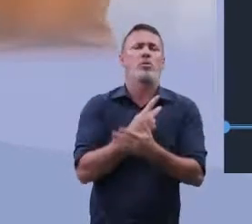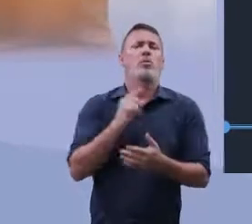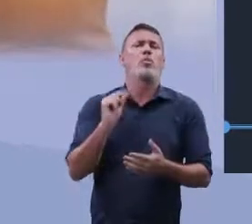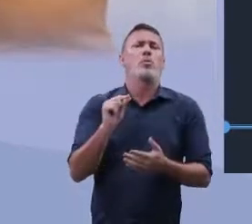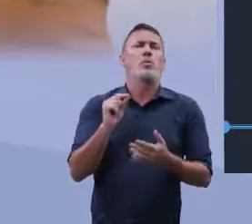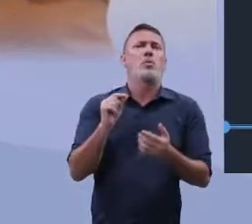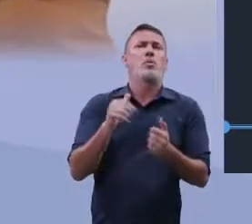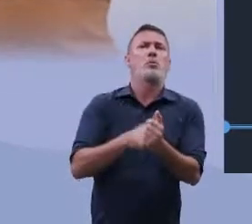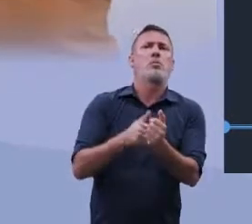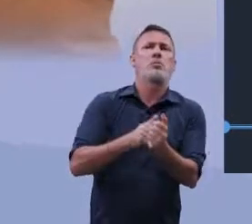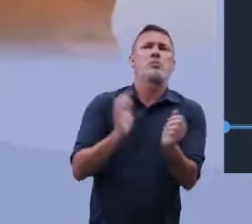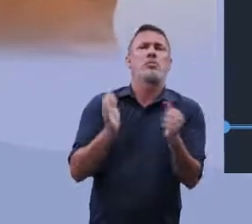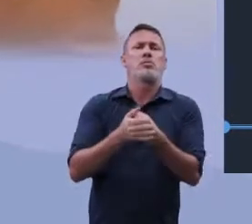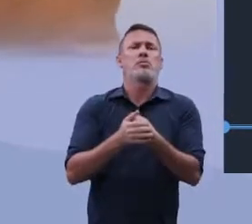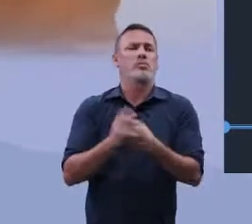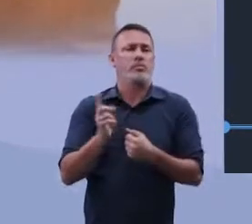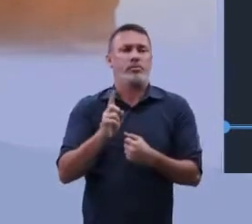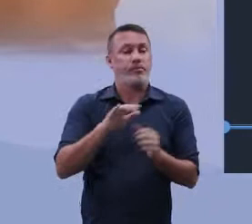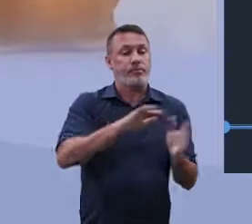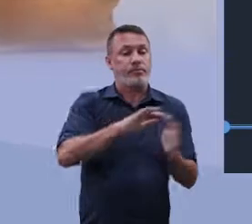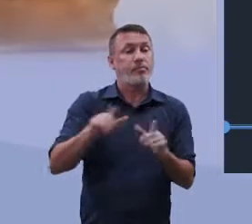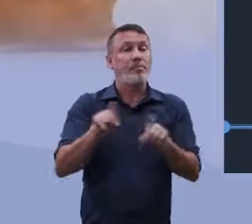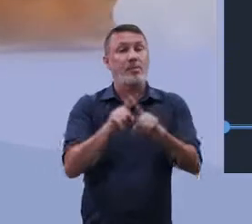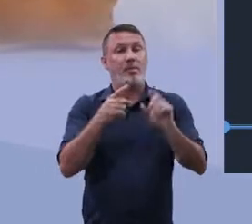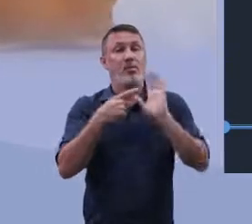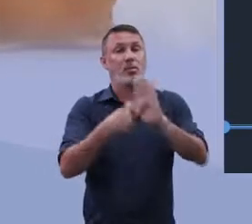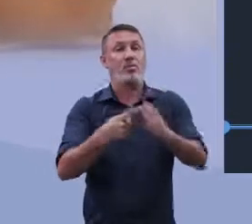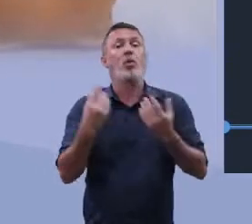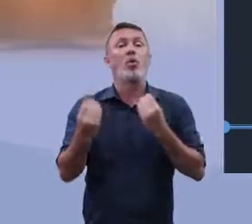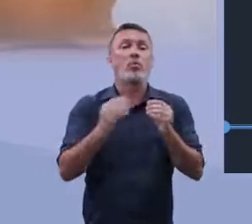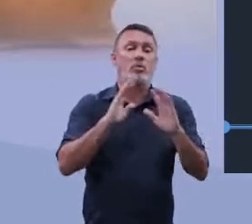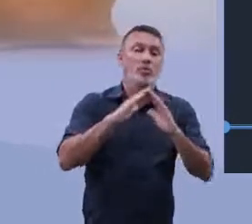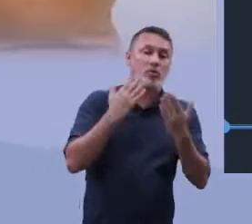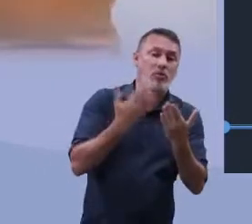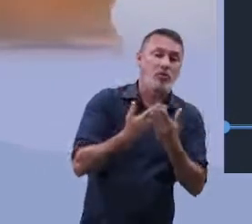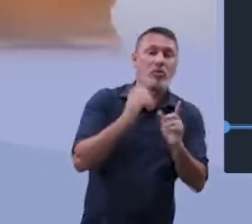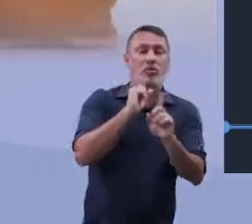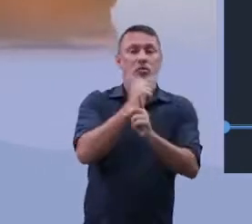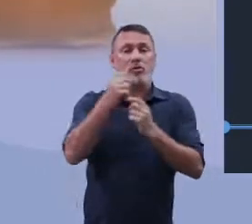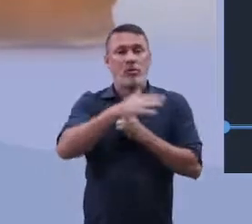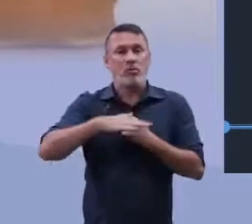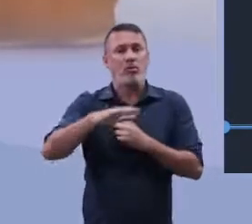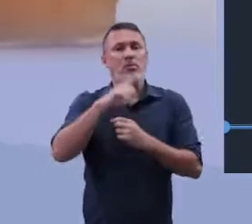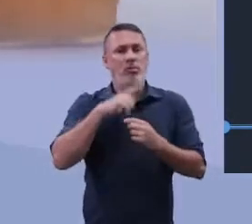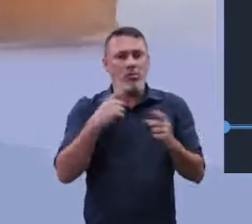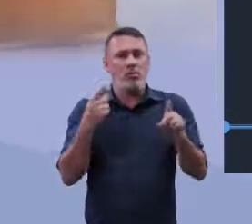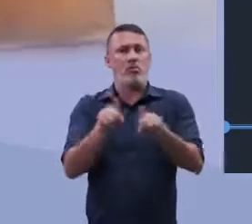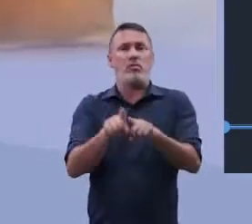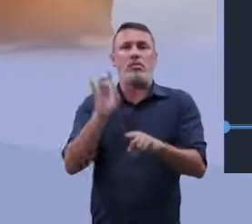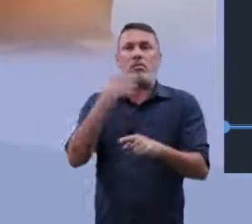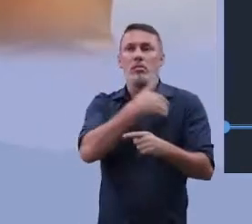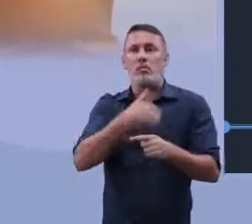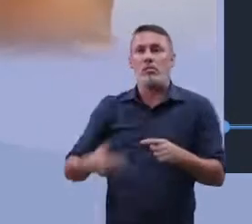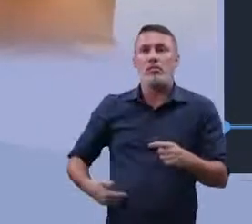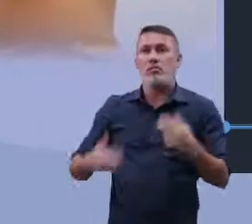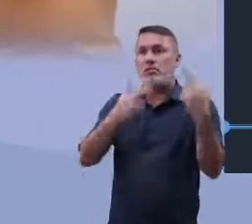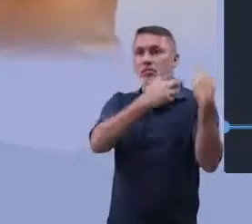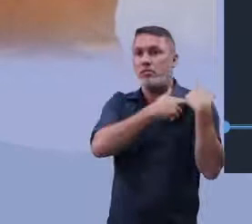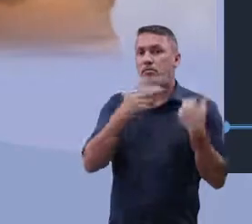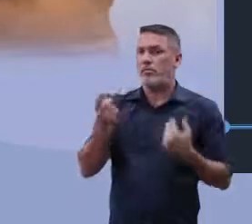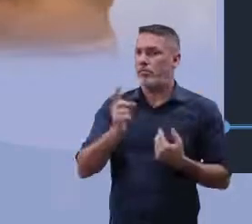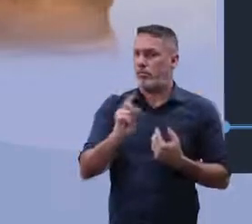aí. Mostrei a vocês como que as escolas e a sociedade precisam trabalhar de forma conjunta, não é a responsabilidade apenas do